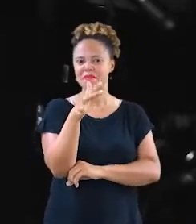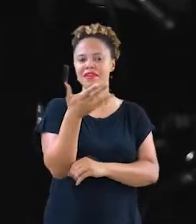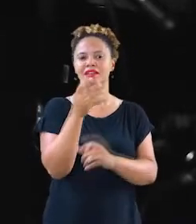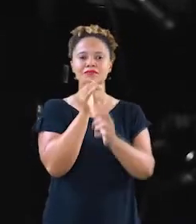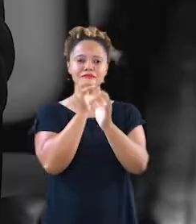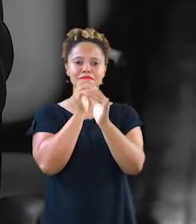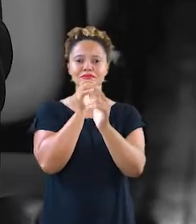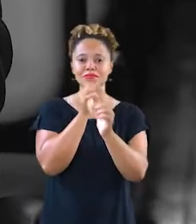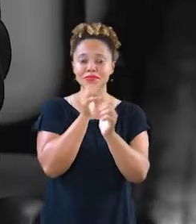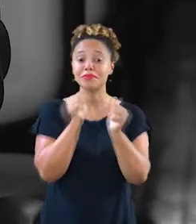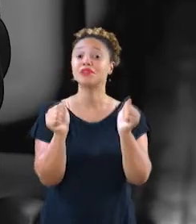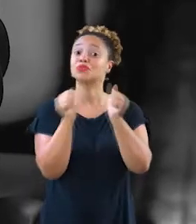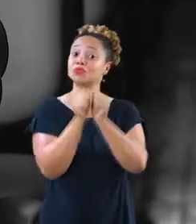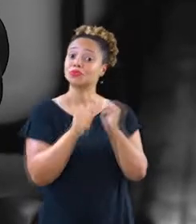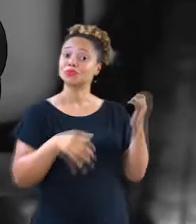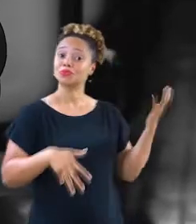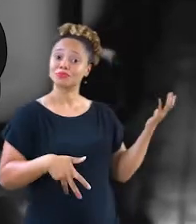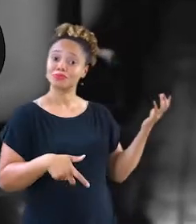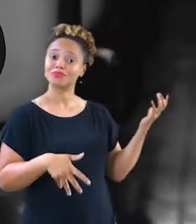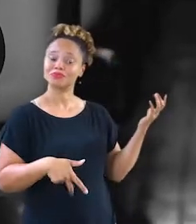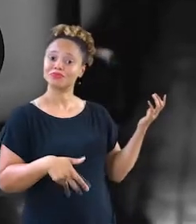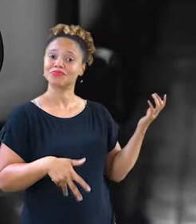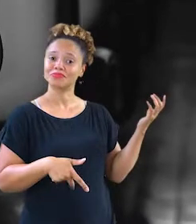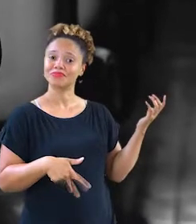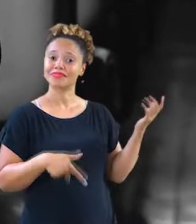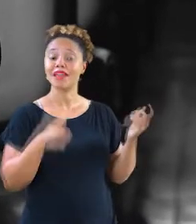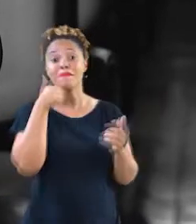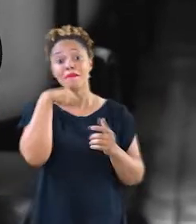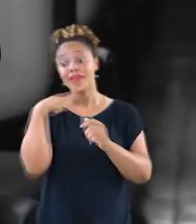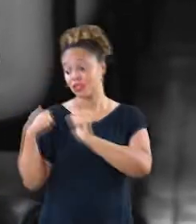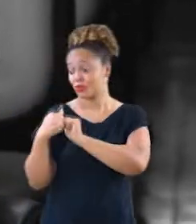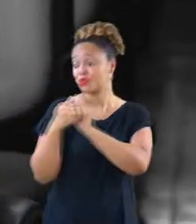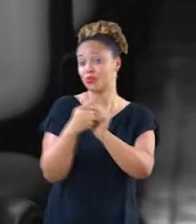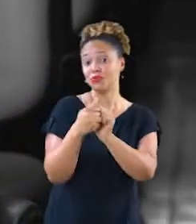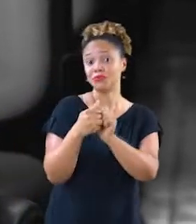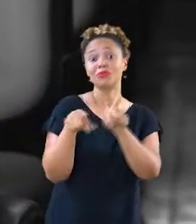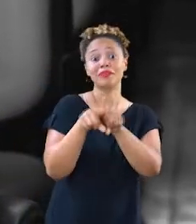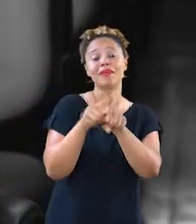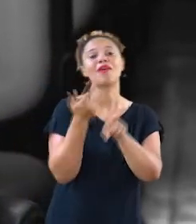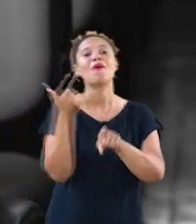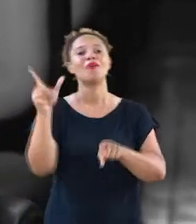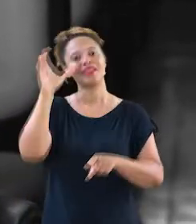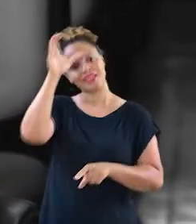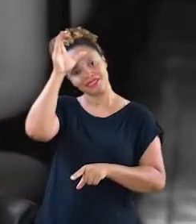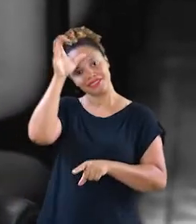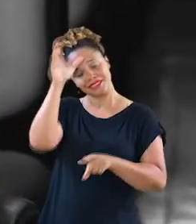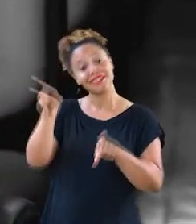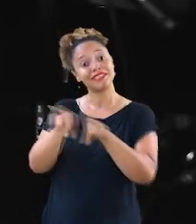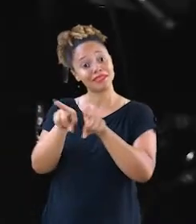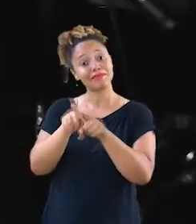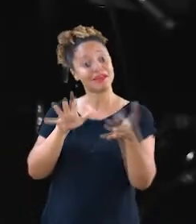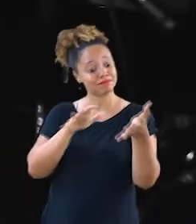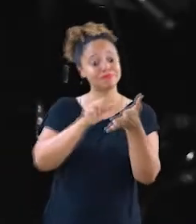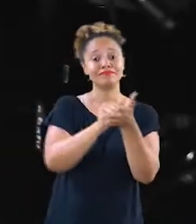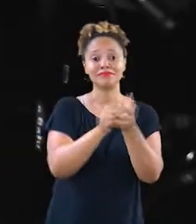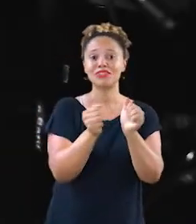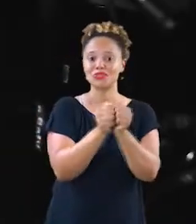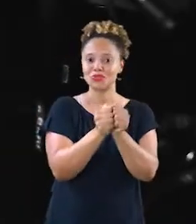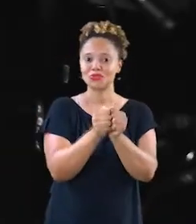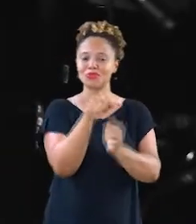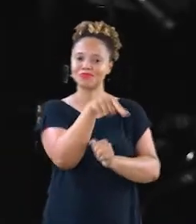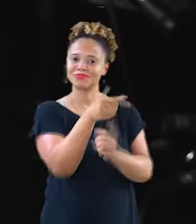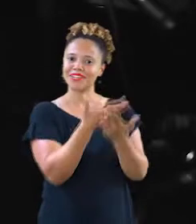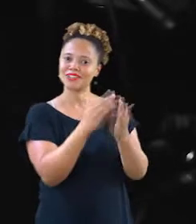e violão. E ela se matriculou junto, e ainda minha tia, uma tia mais velha também. Eu fiz 3 anos de